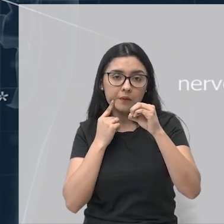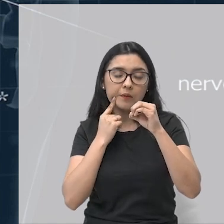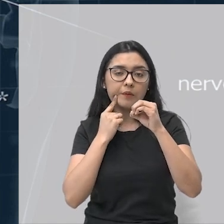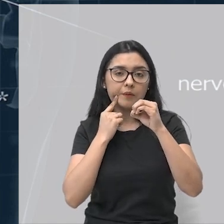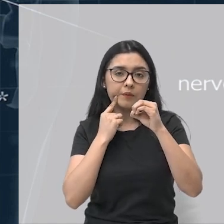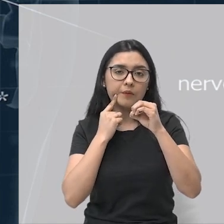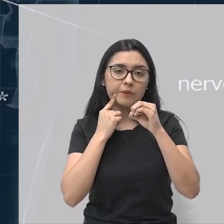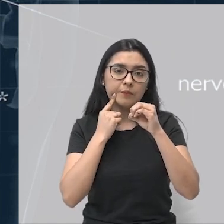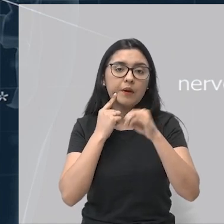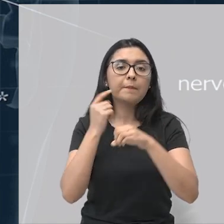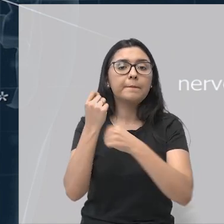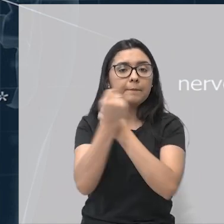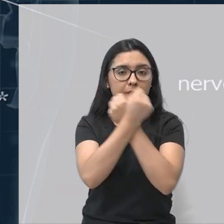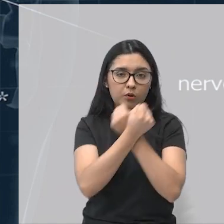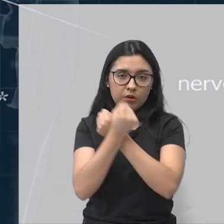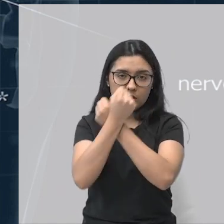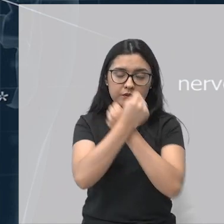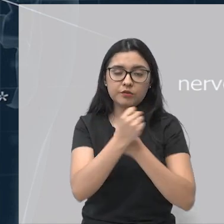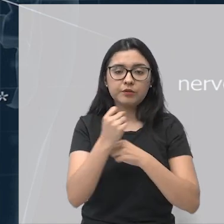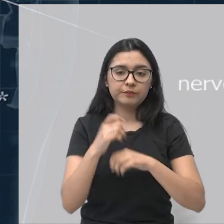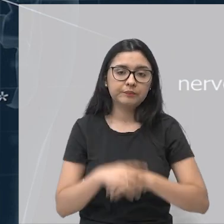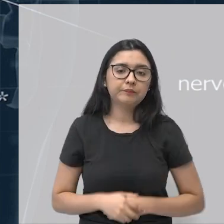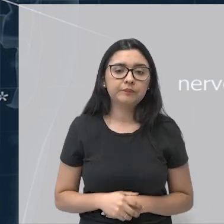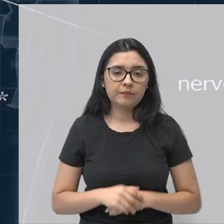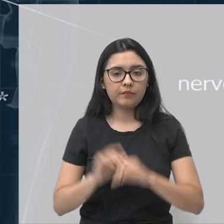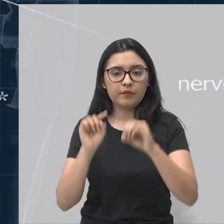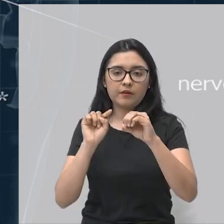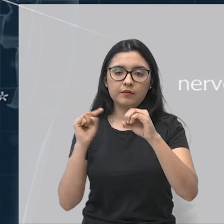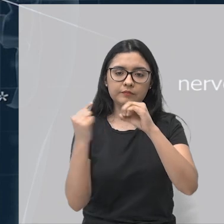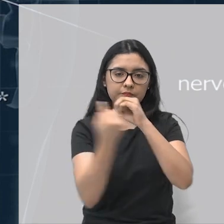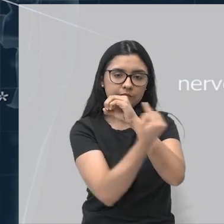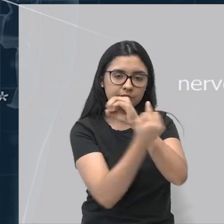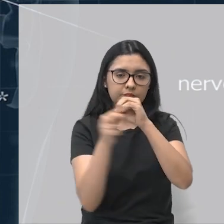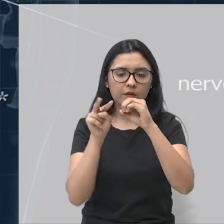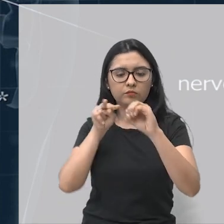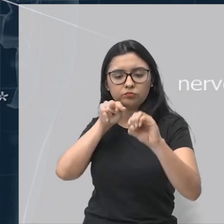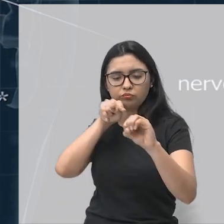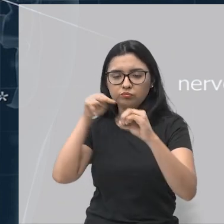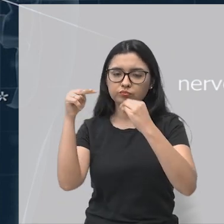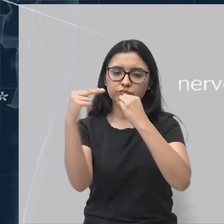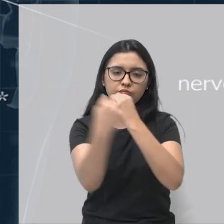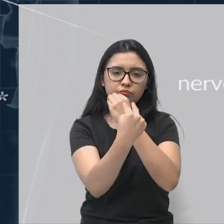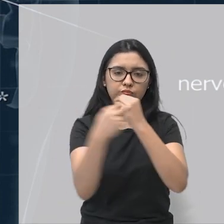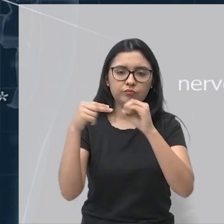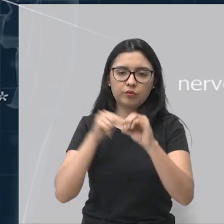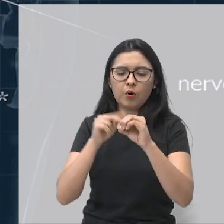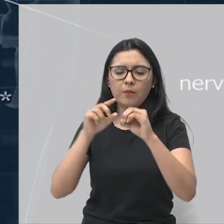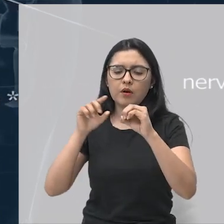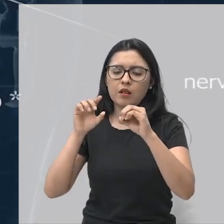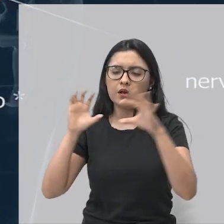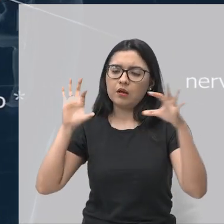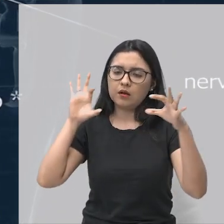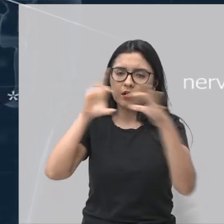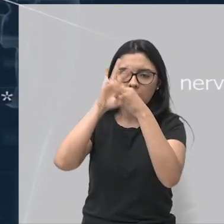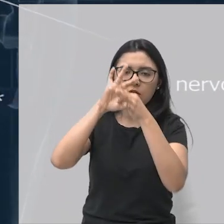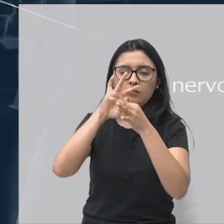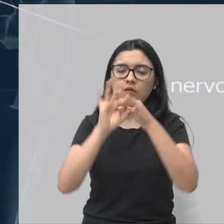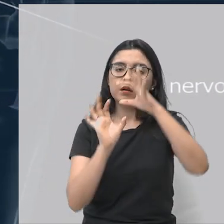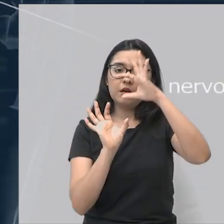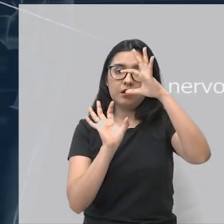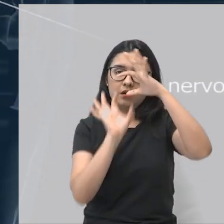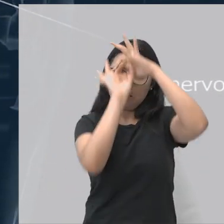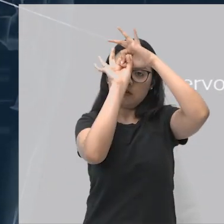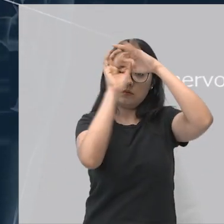lubrificação dos nossos olhos. A professora vai girar aqui para você ver a comunicação com o cérebro, tá?